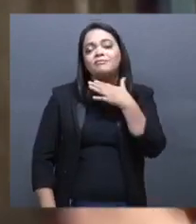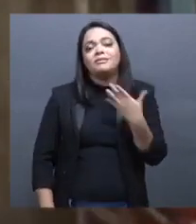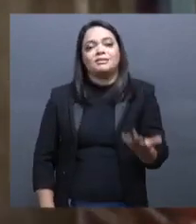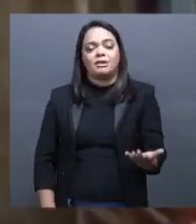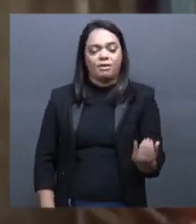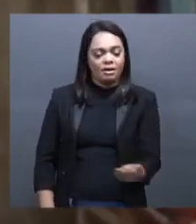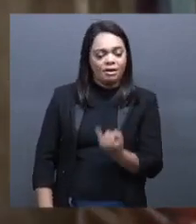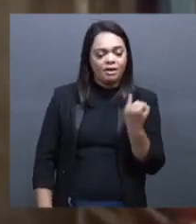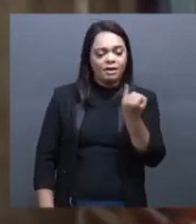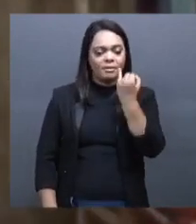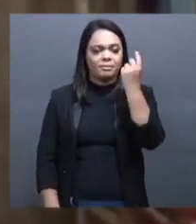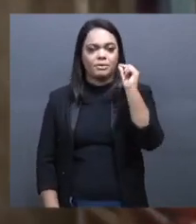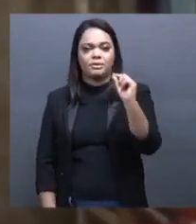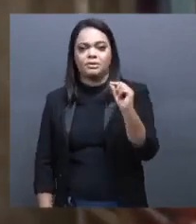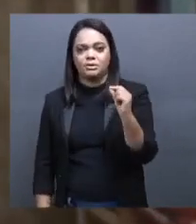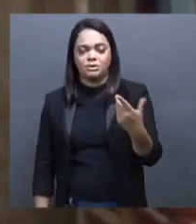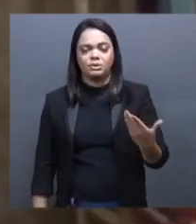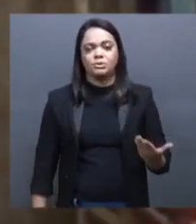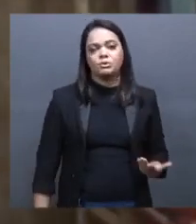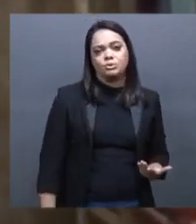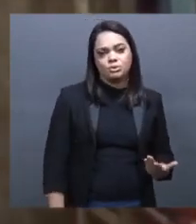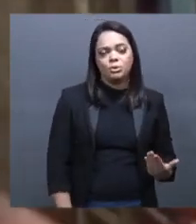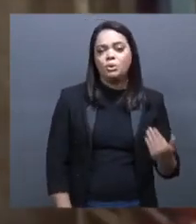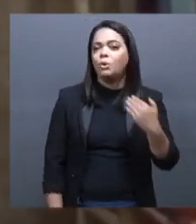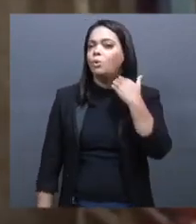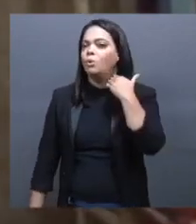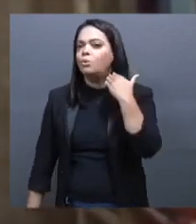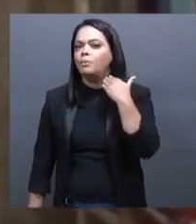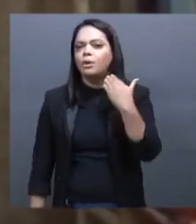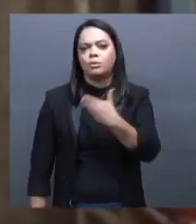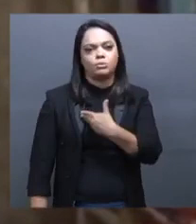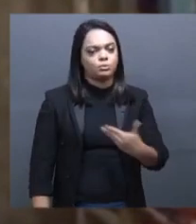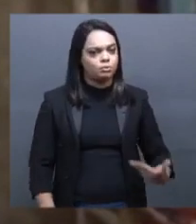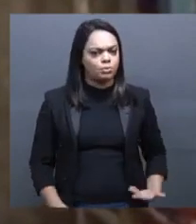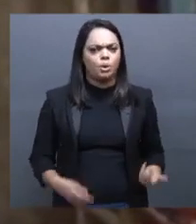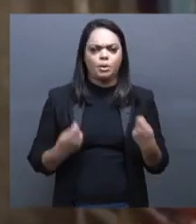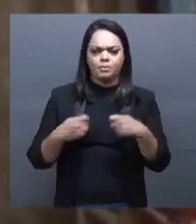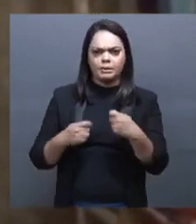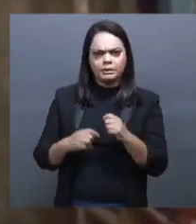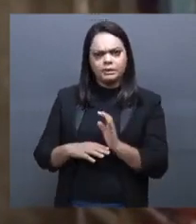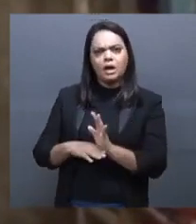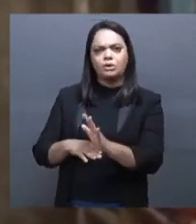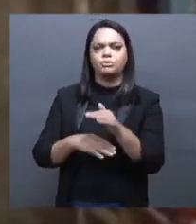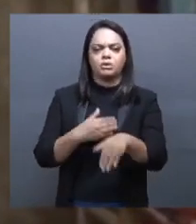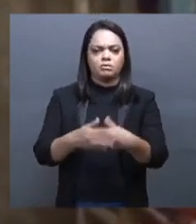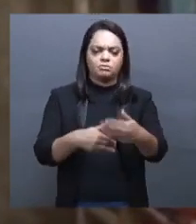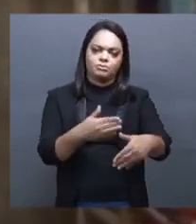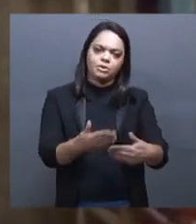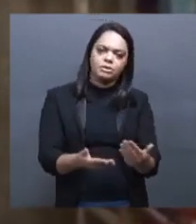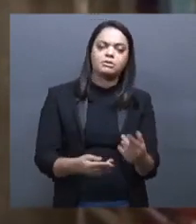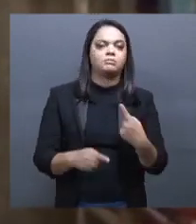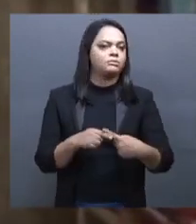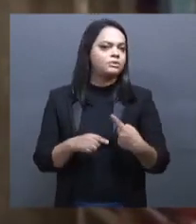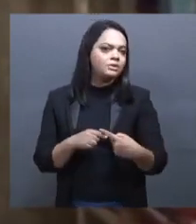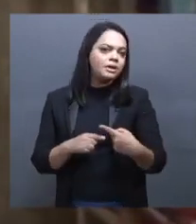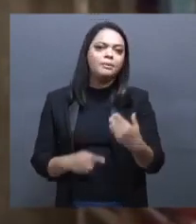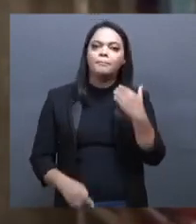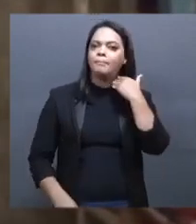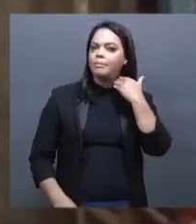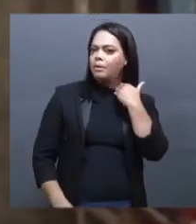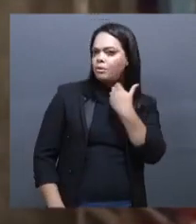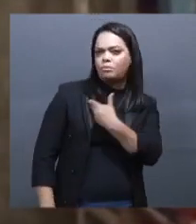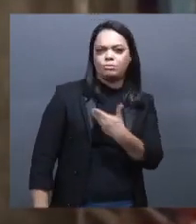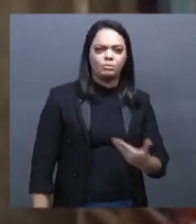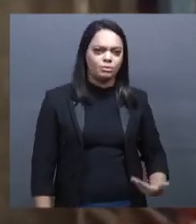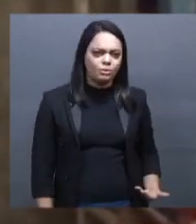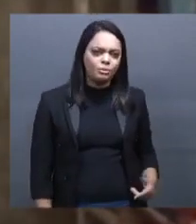importante envolver cada vez mais os bancos públicos, tá? Nesse processo. Porque os bancos